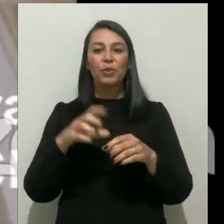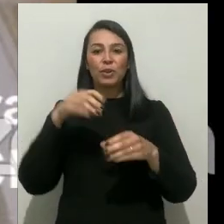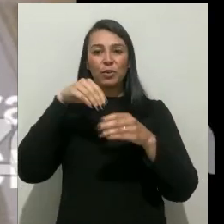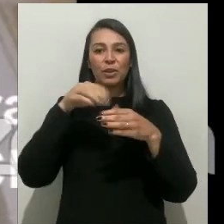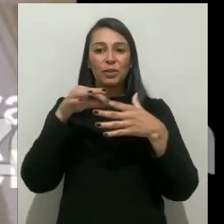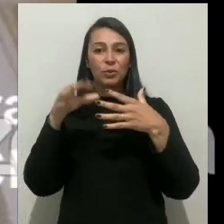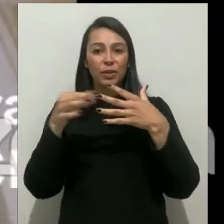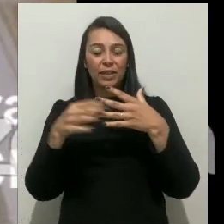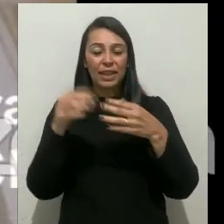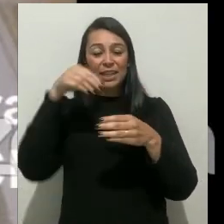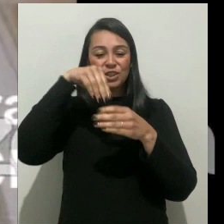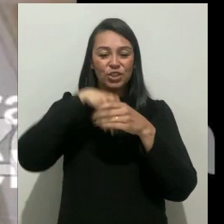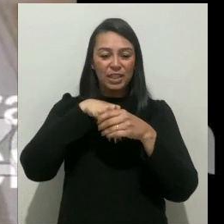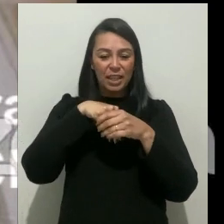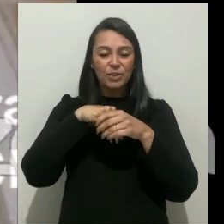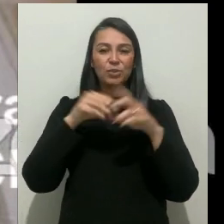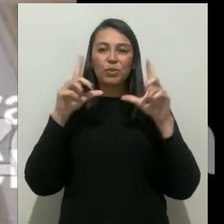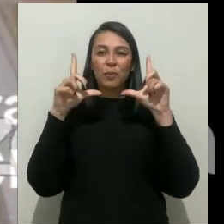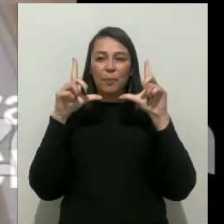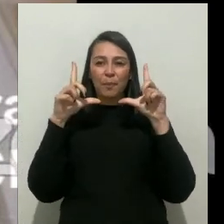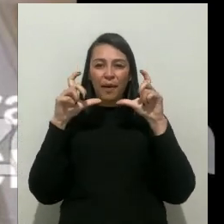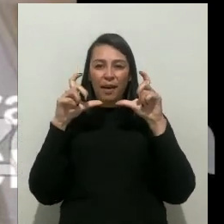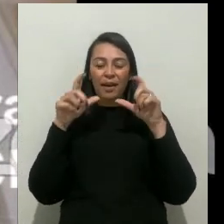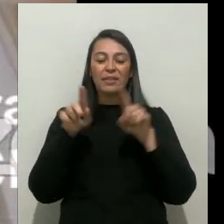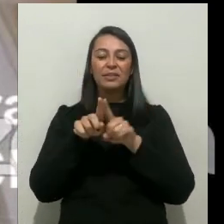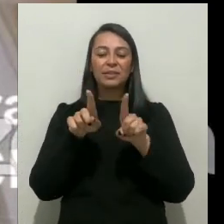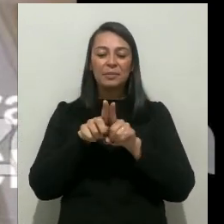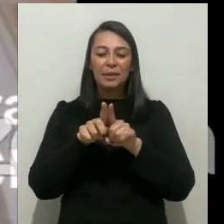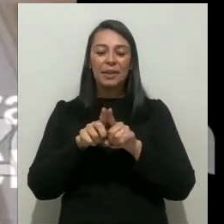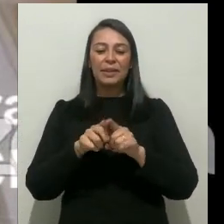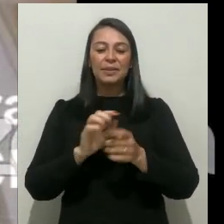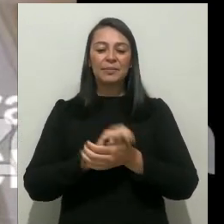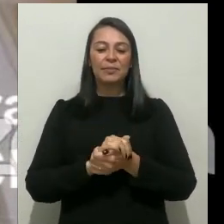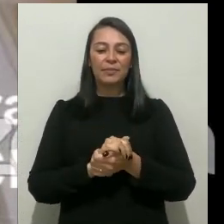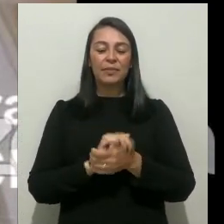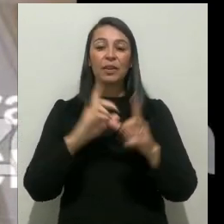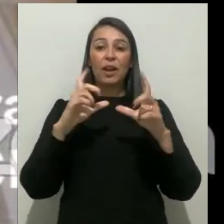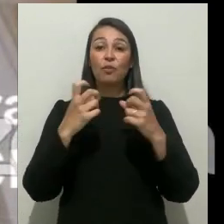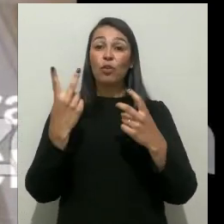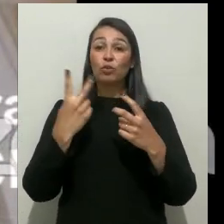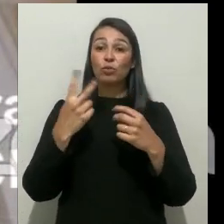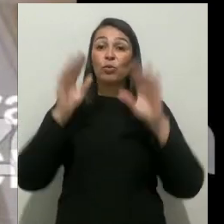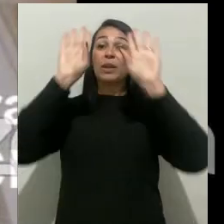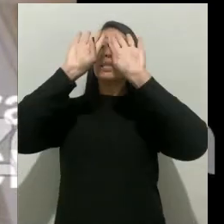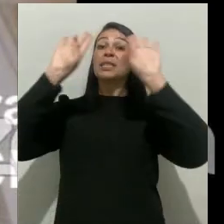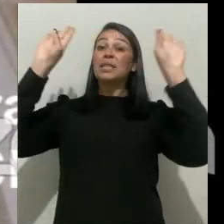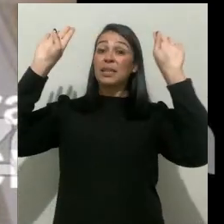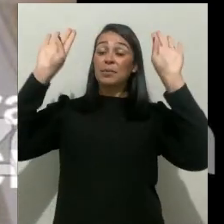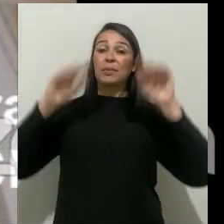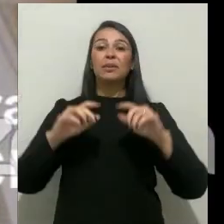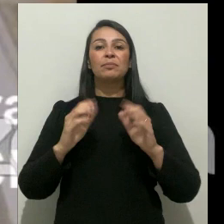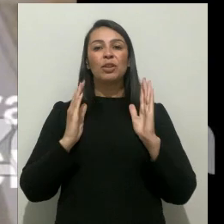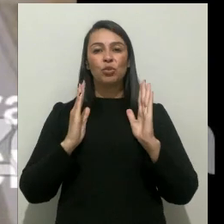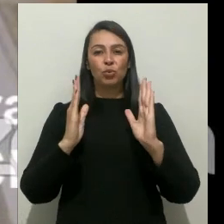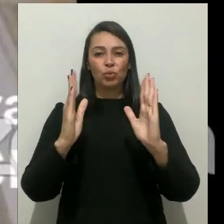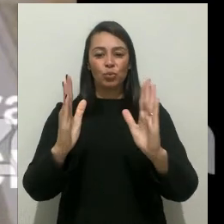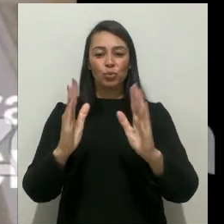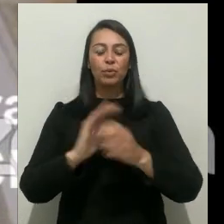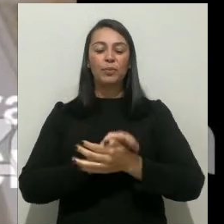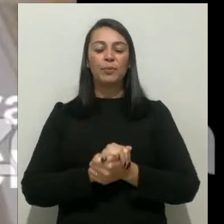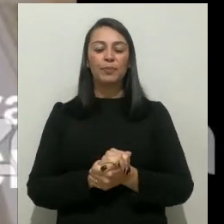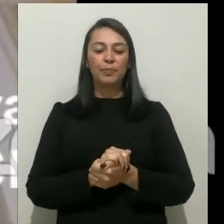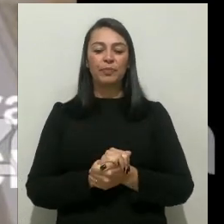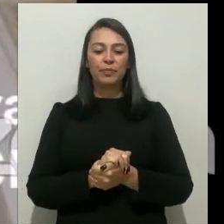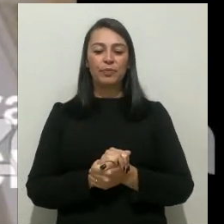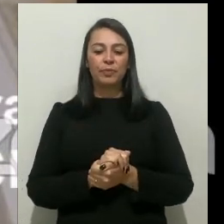essa foto é minha, porque eu vou para as listas de colocação de grau, foto do teto. E a gente conseguiu tirar